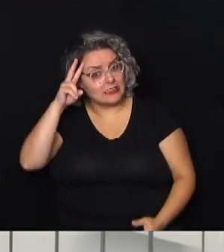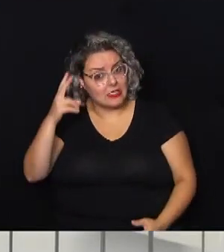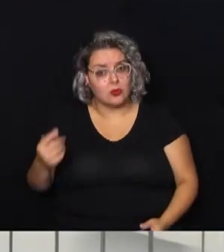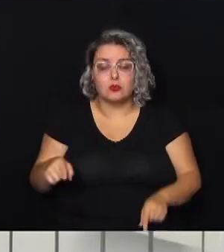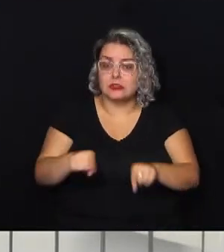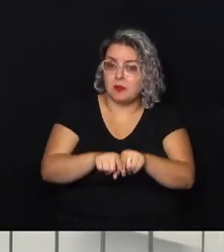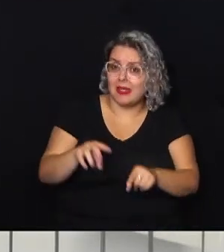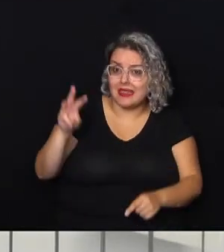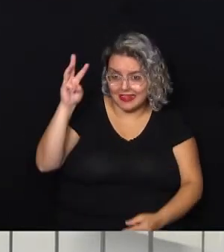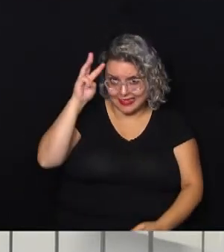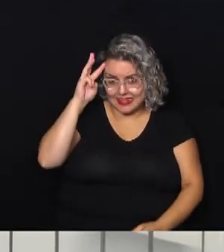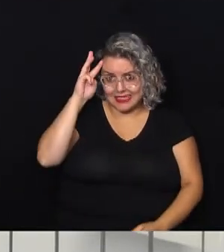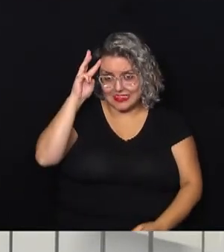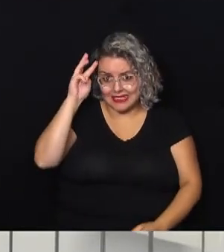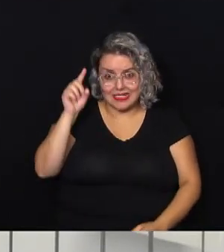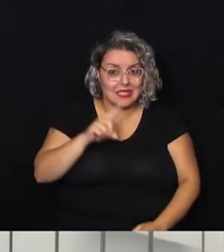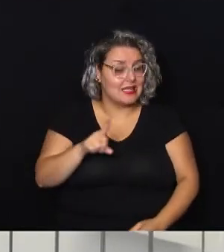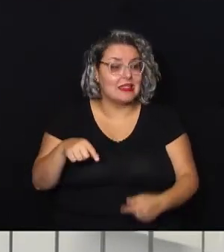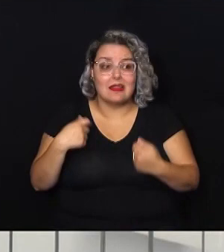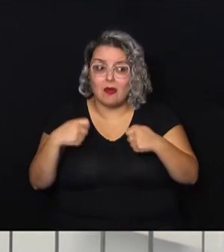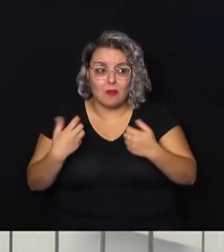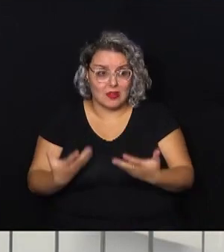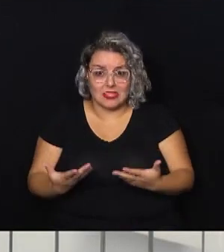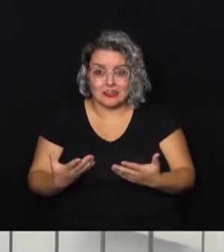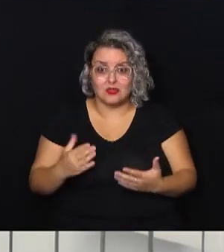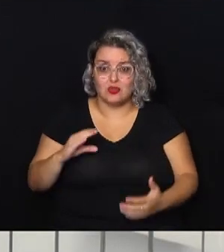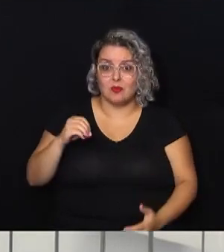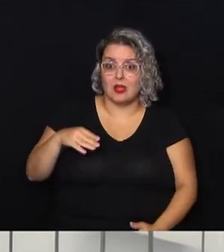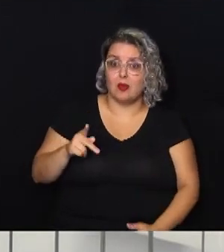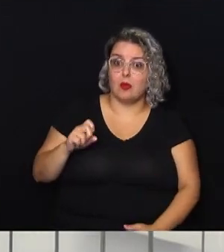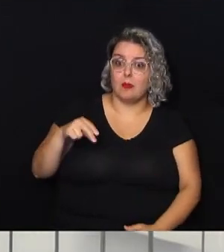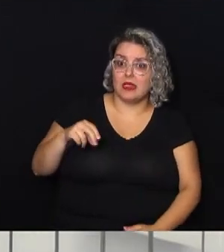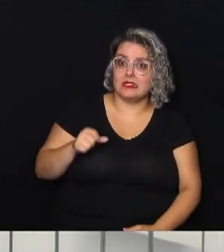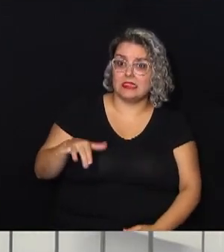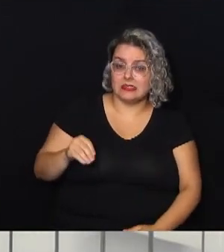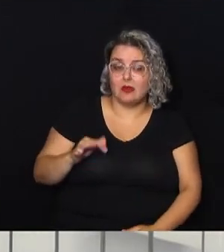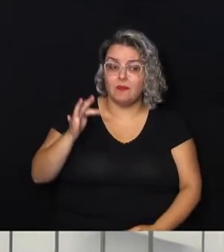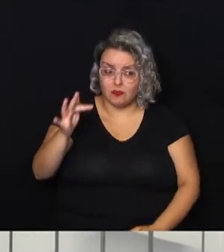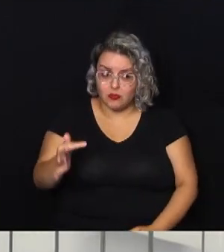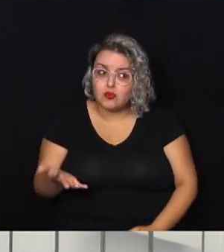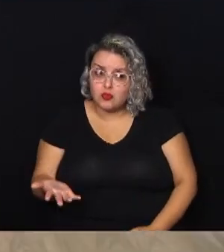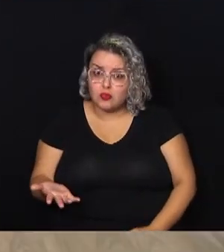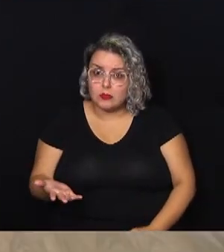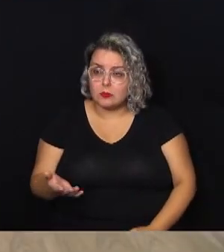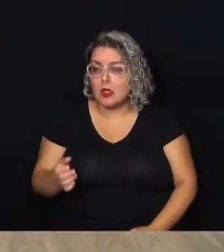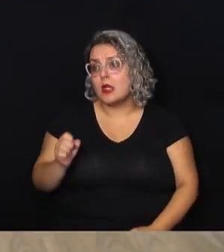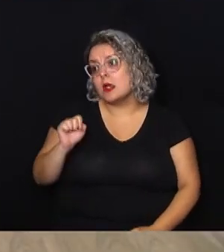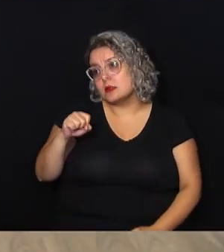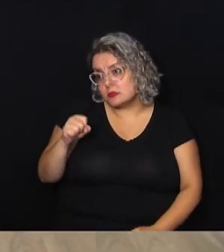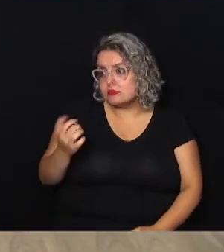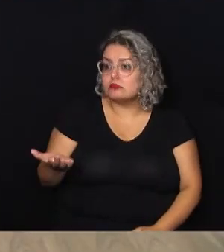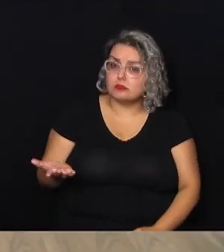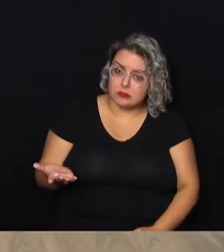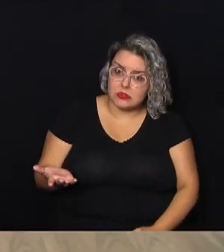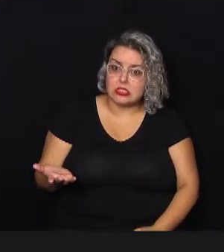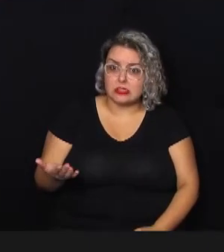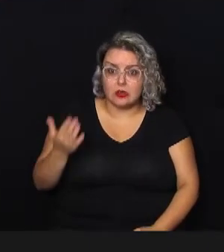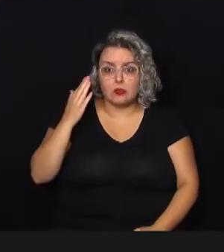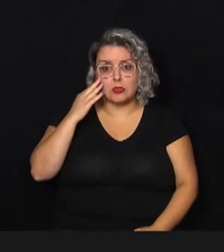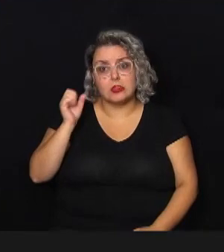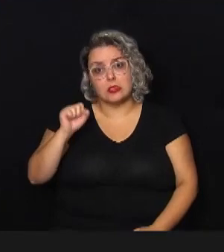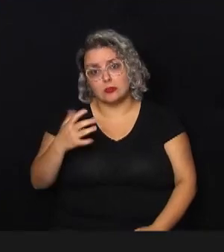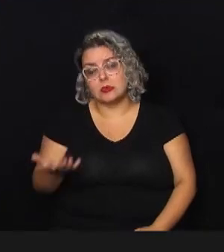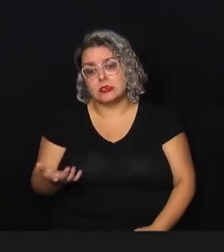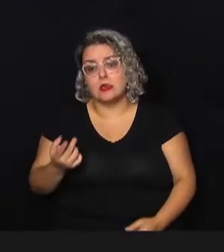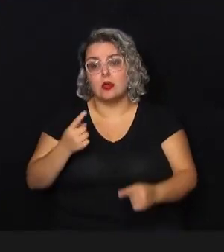terça-feira, sem a necessidade de uma compensação futura? Sim, eu entendo que sim, porque